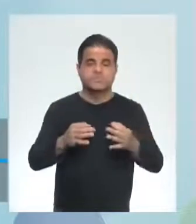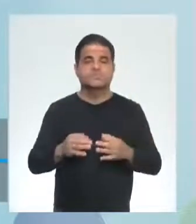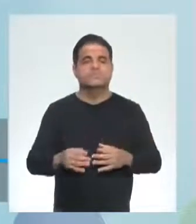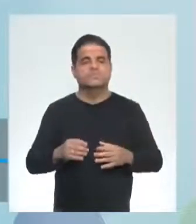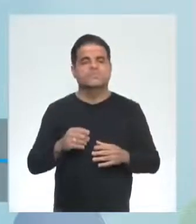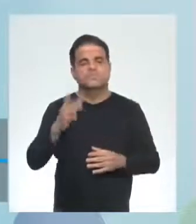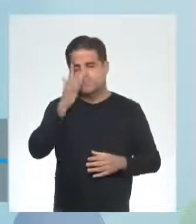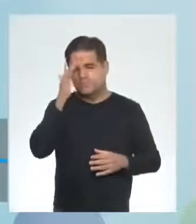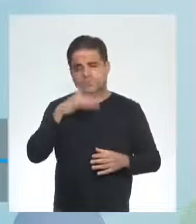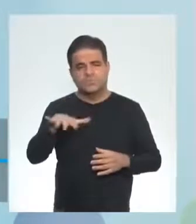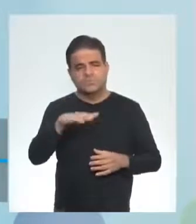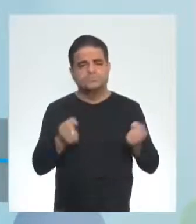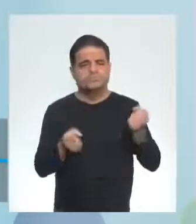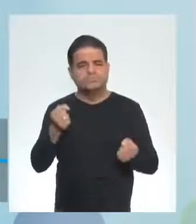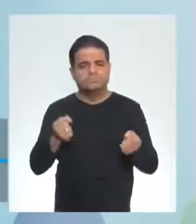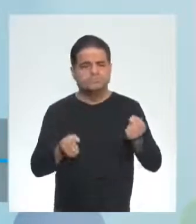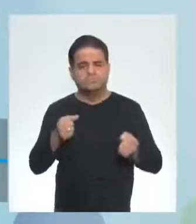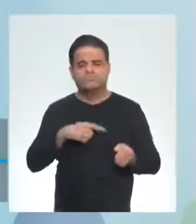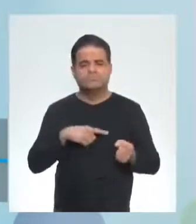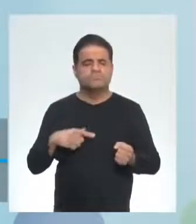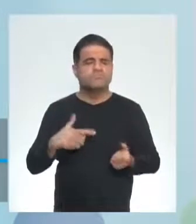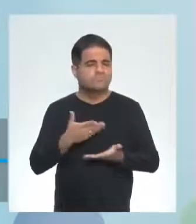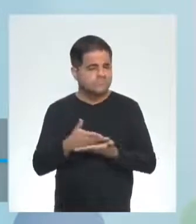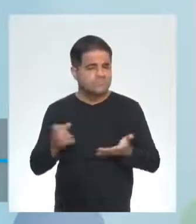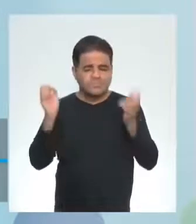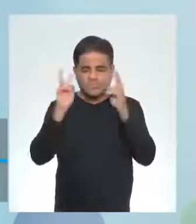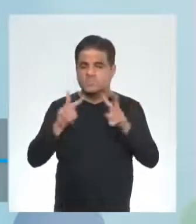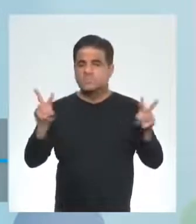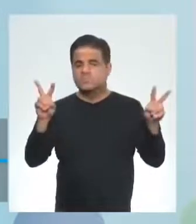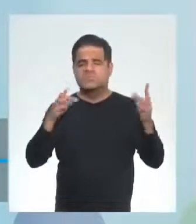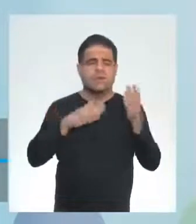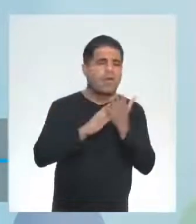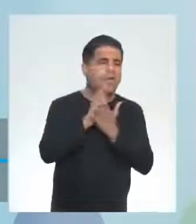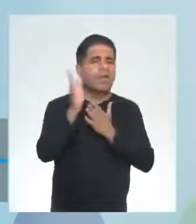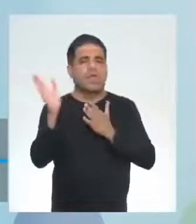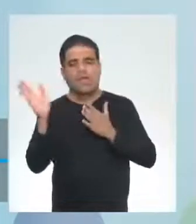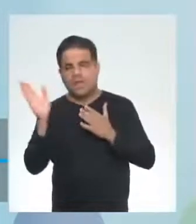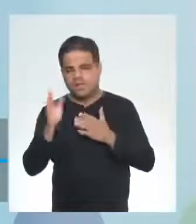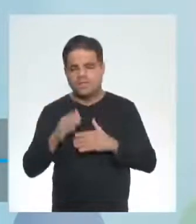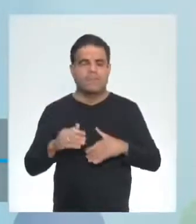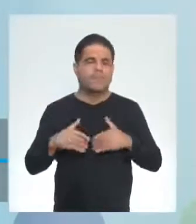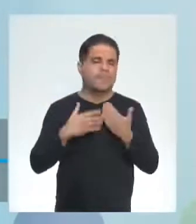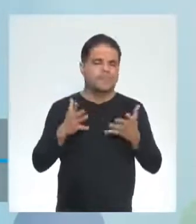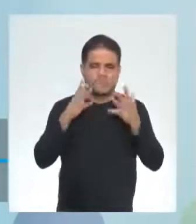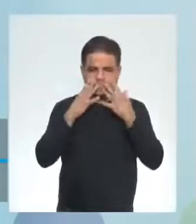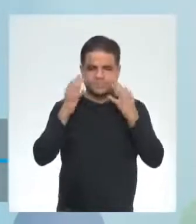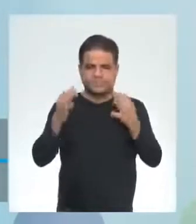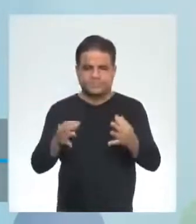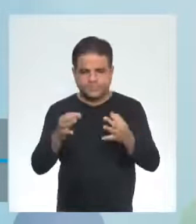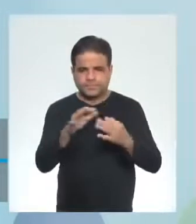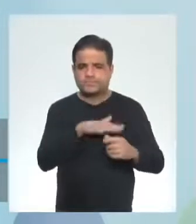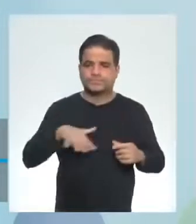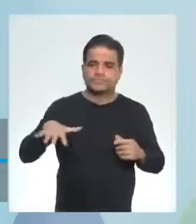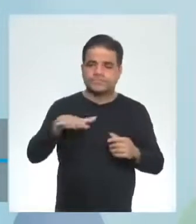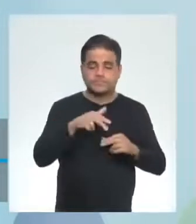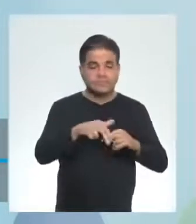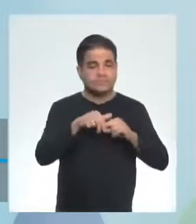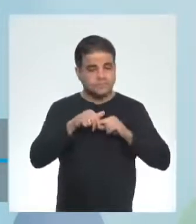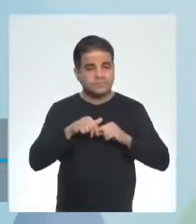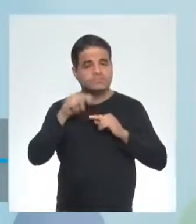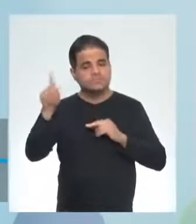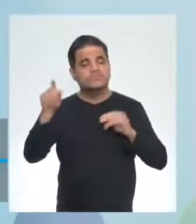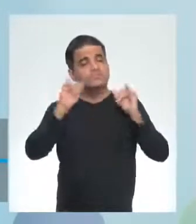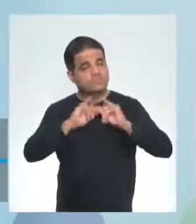Quantos motoristas aí podem ter a sua visão desviada ou a sua atenção desviada por causa